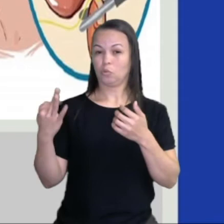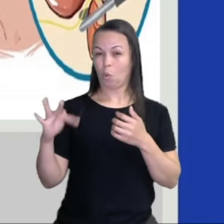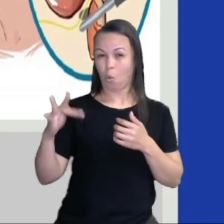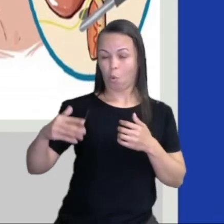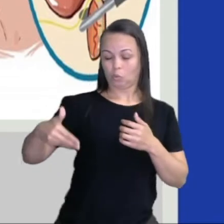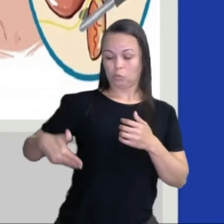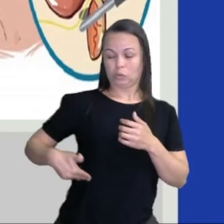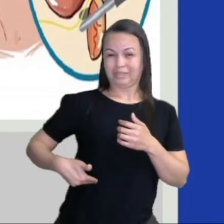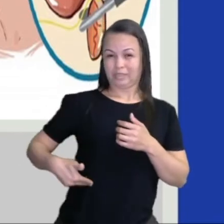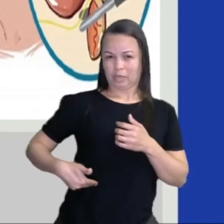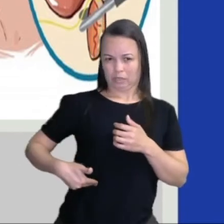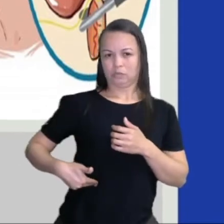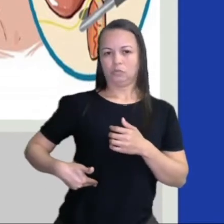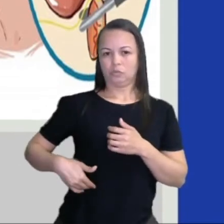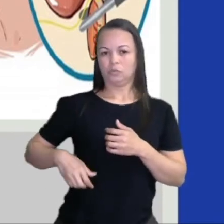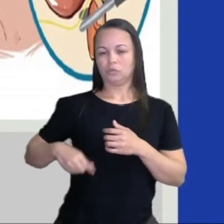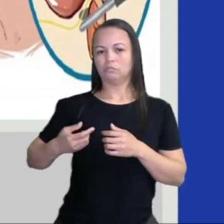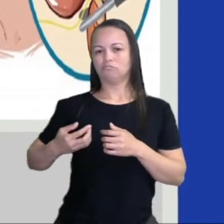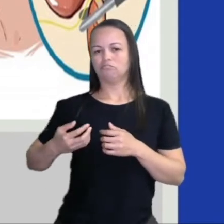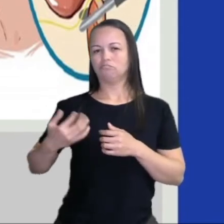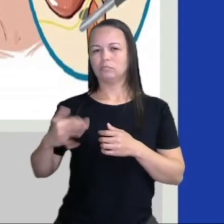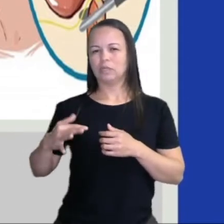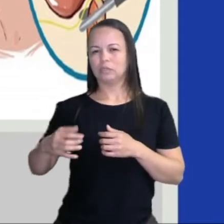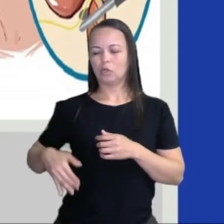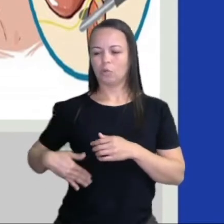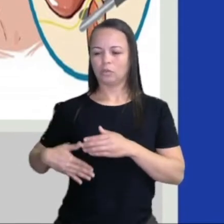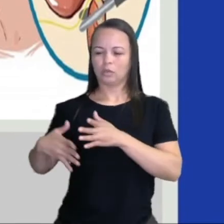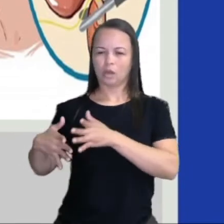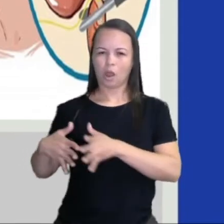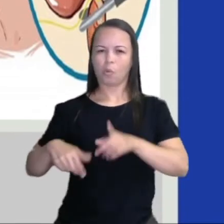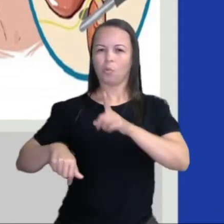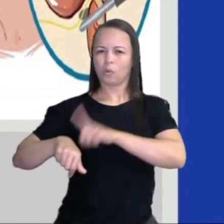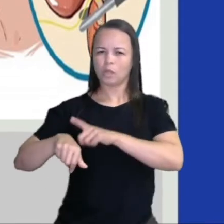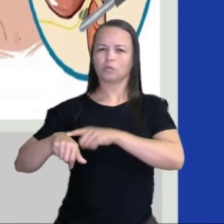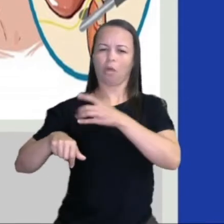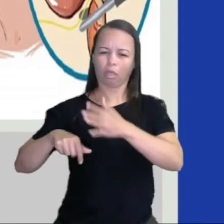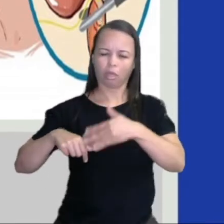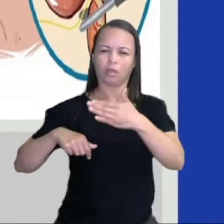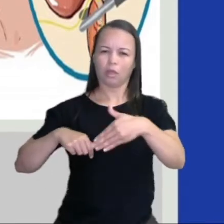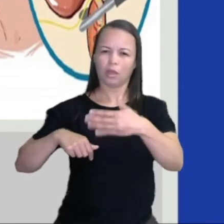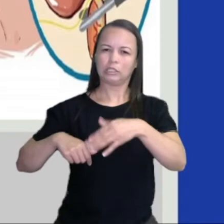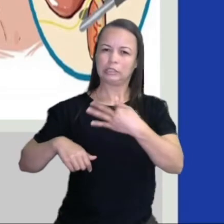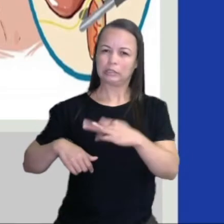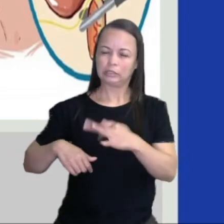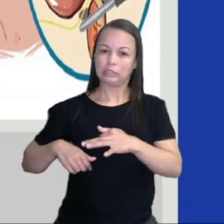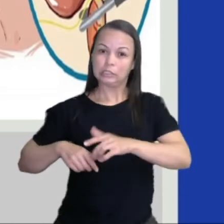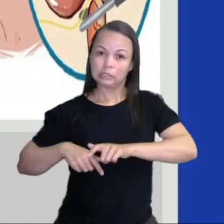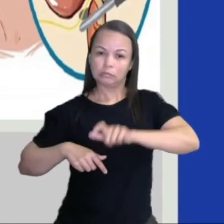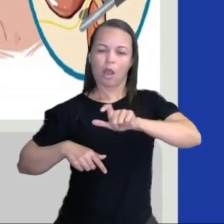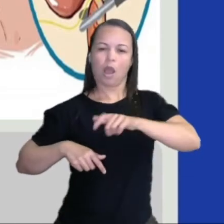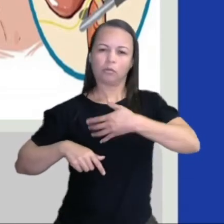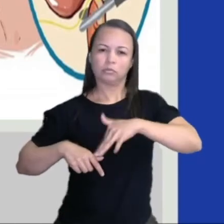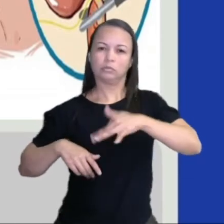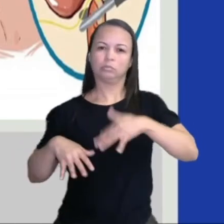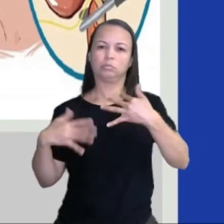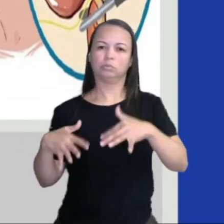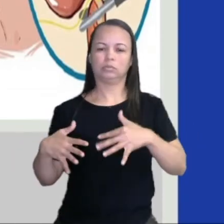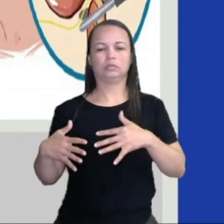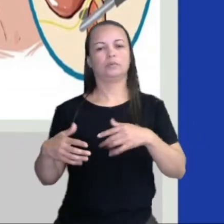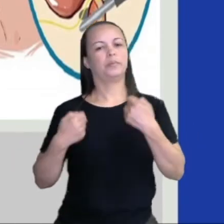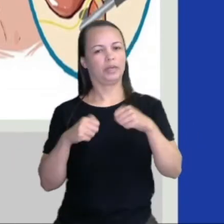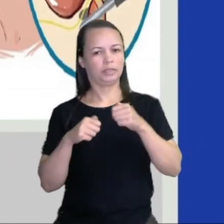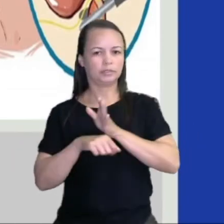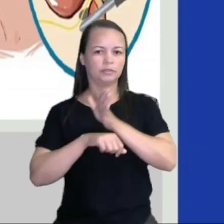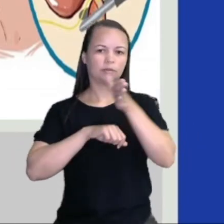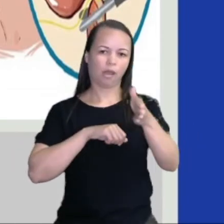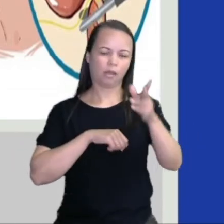ó, do lado direito do abdômen, e se mantiver durante algumas horas ou se tornar mais intensa e aguda, consulte